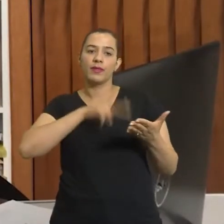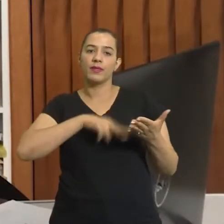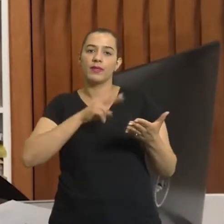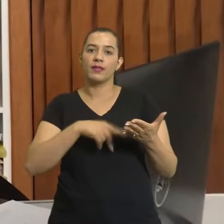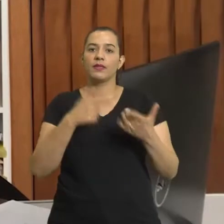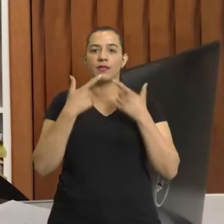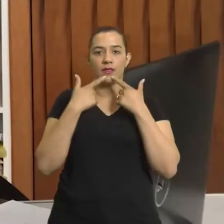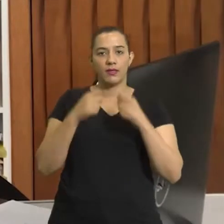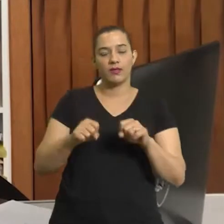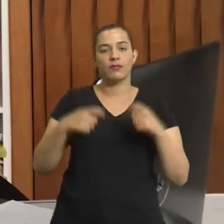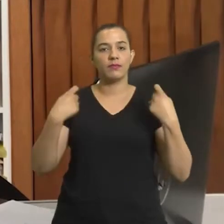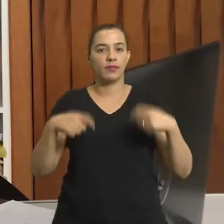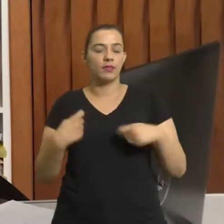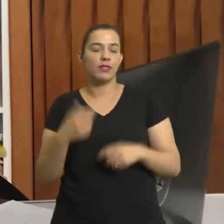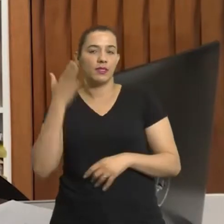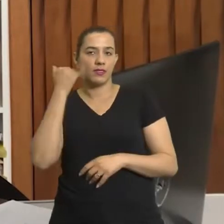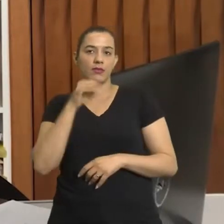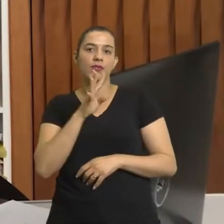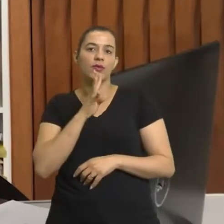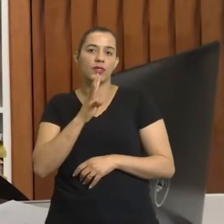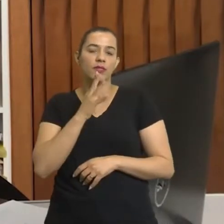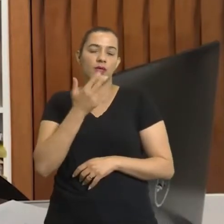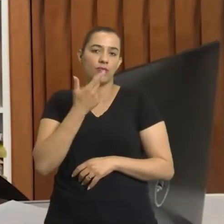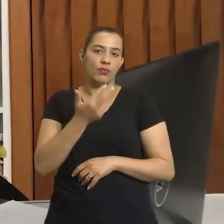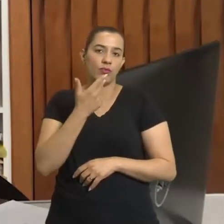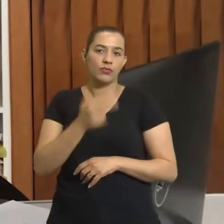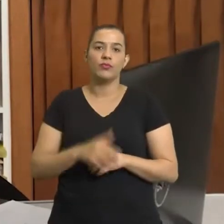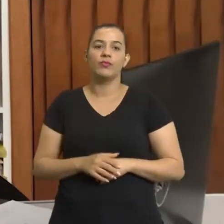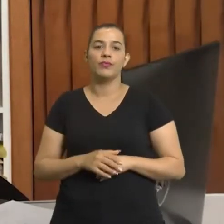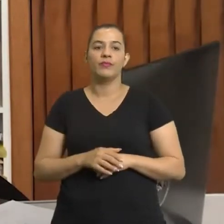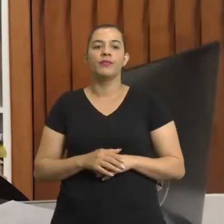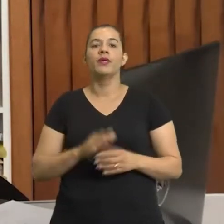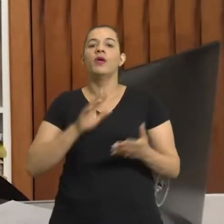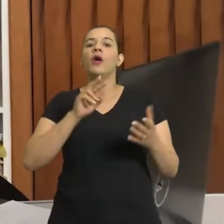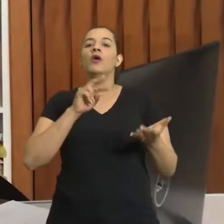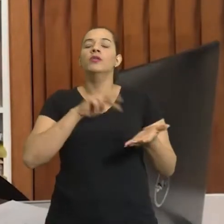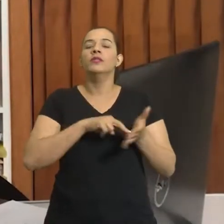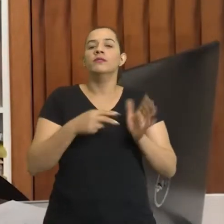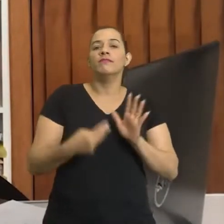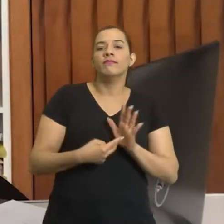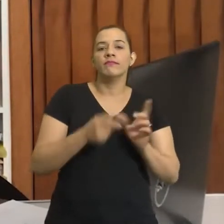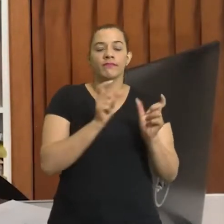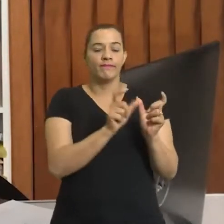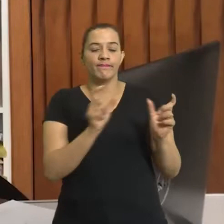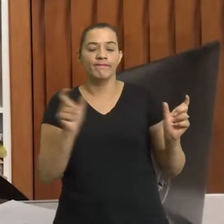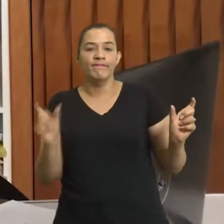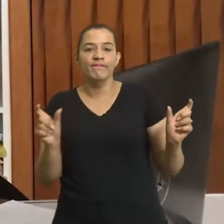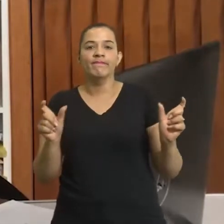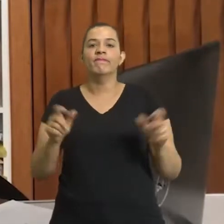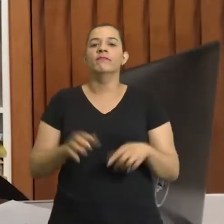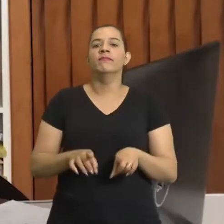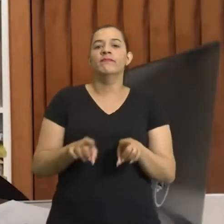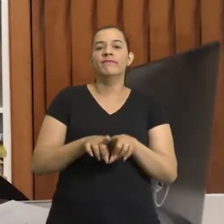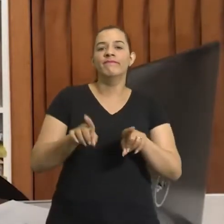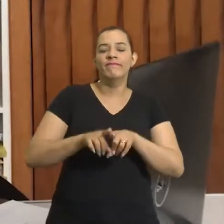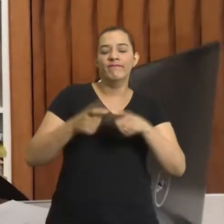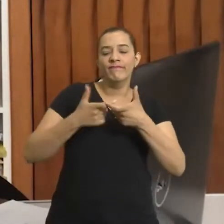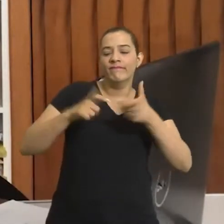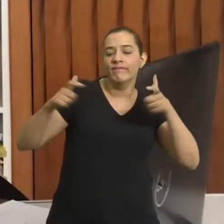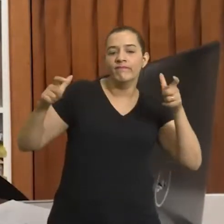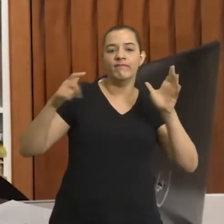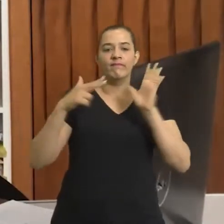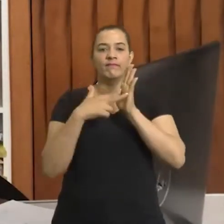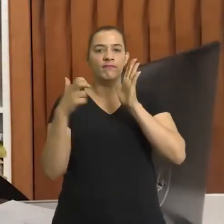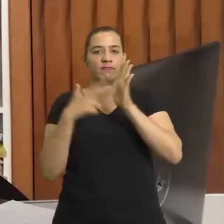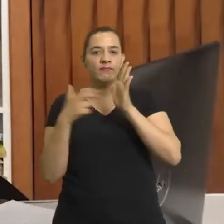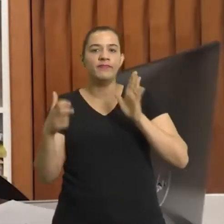língua, a gente precisa conhecer essa língua. Então, precisamos conhecer o significado das palavras, precisamos ampliar o nosso vocabulário,